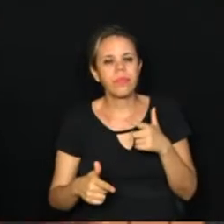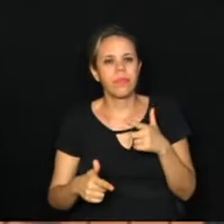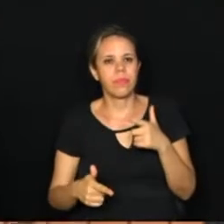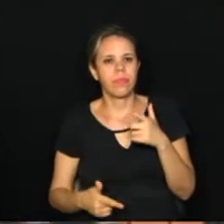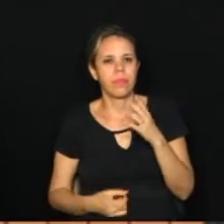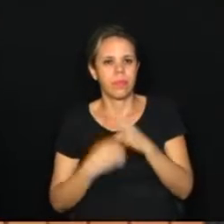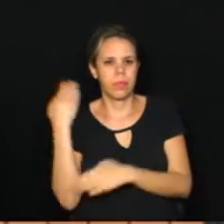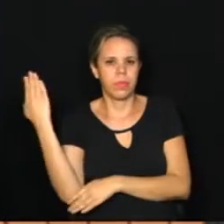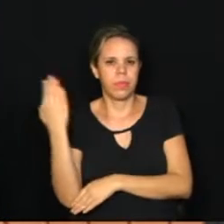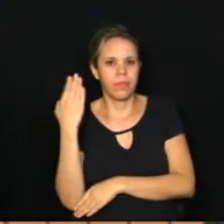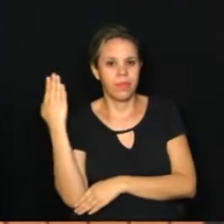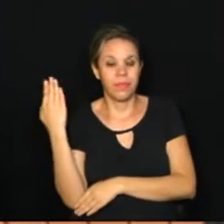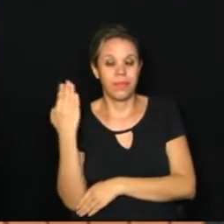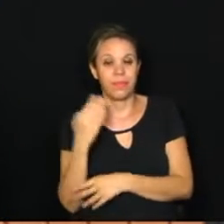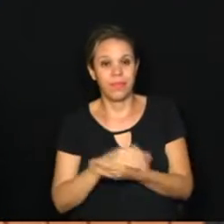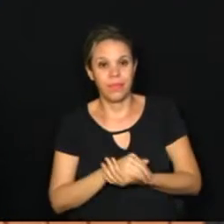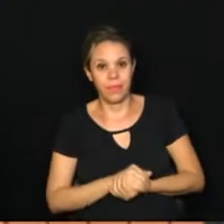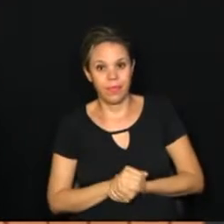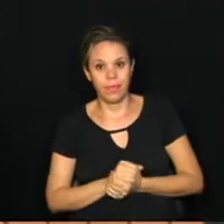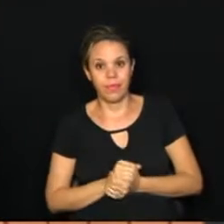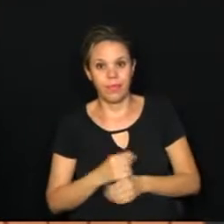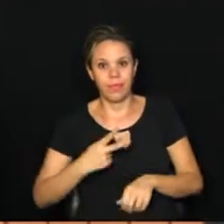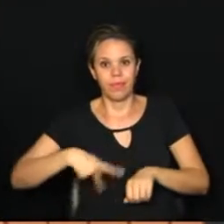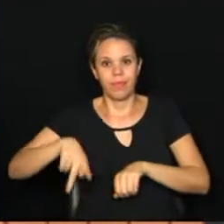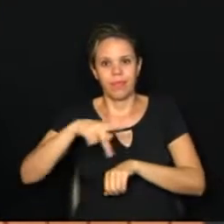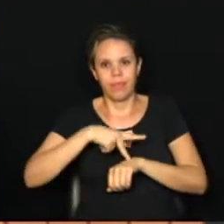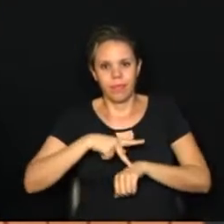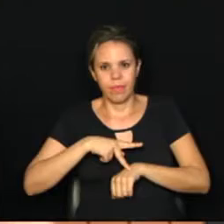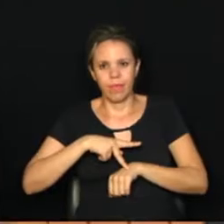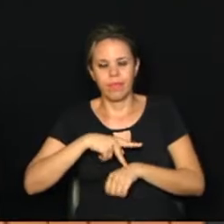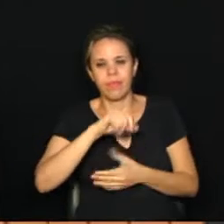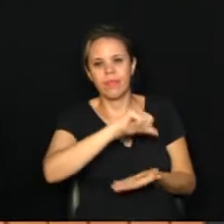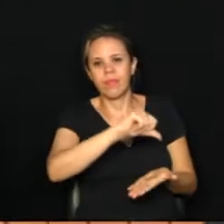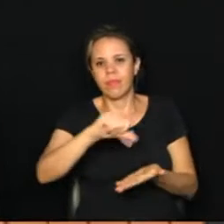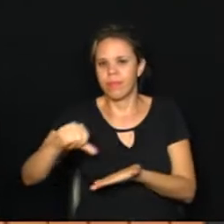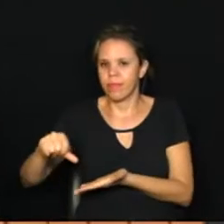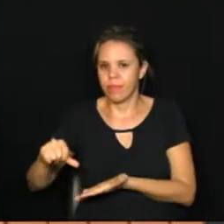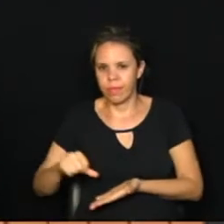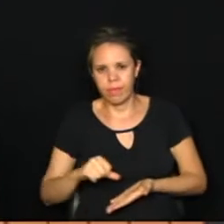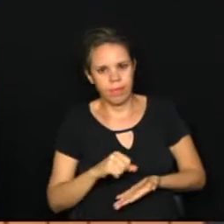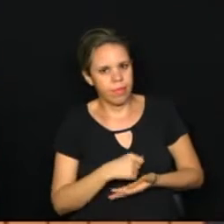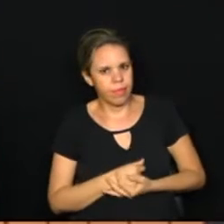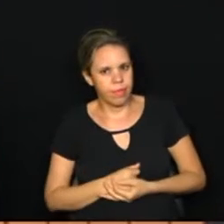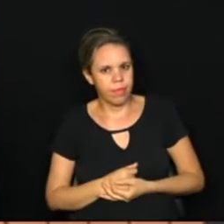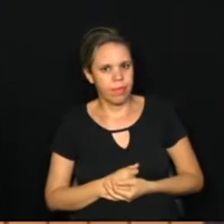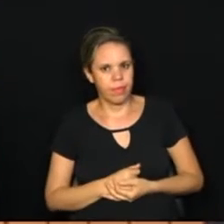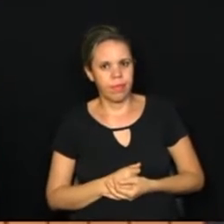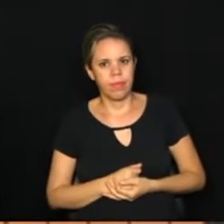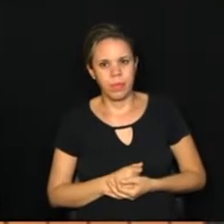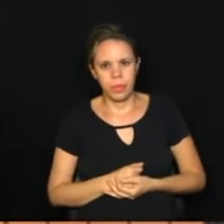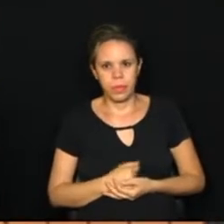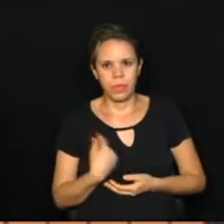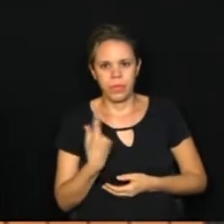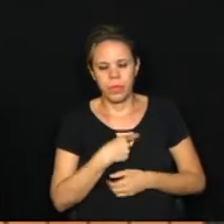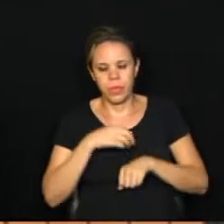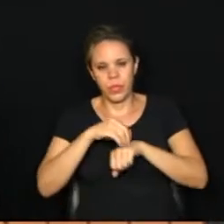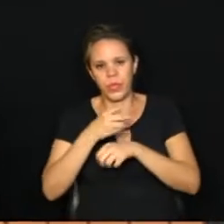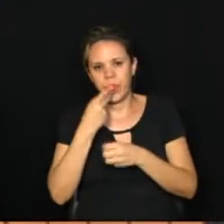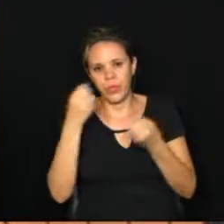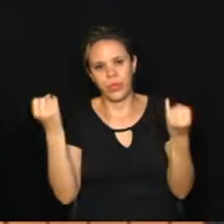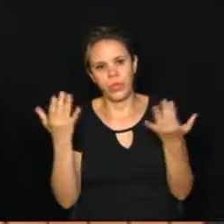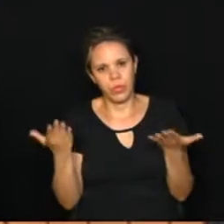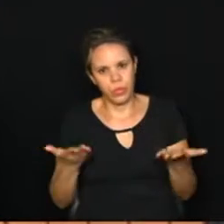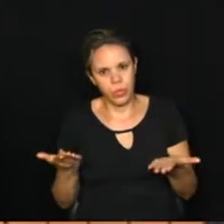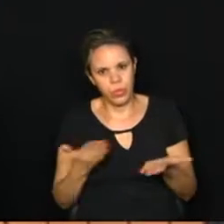clima em todos os países, em todas as regiões, né? E é um pouco isso que a gente vai abordar hoje.